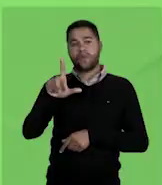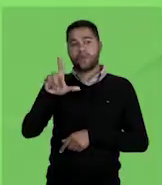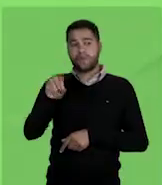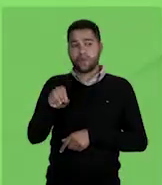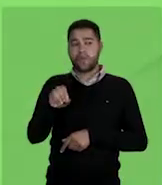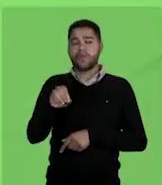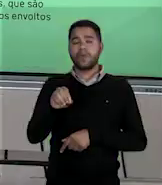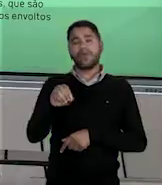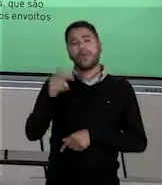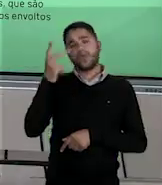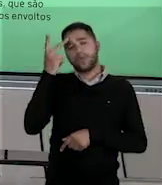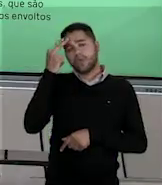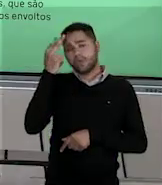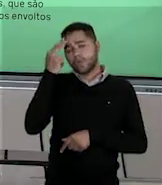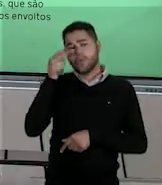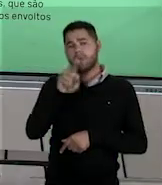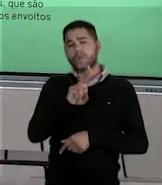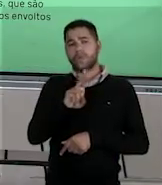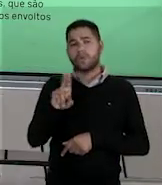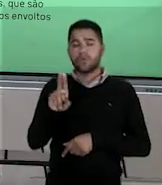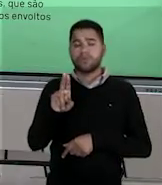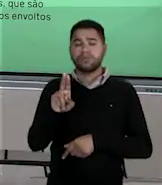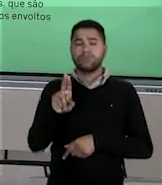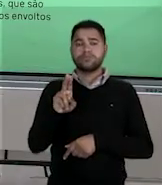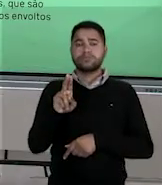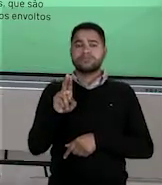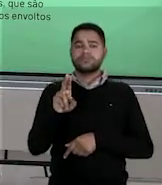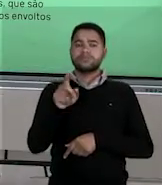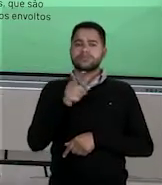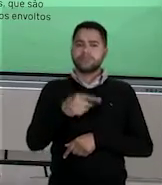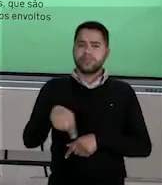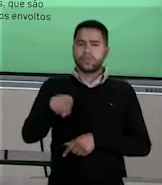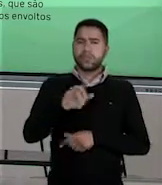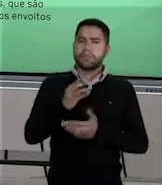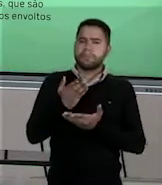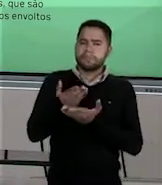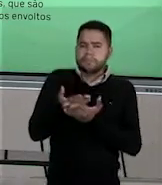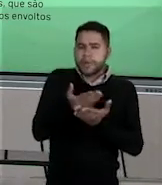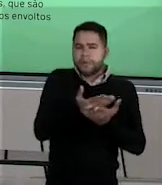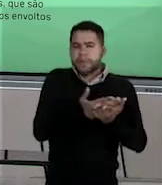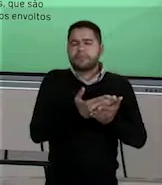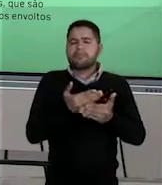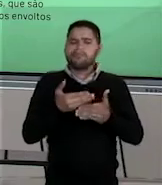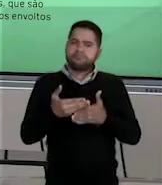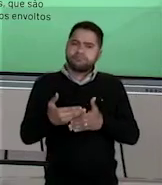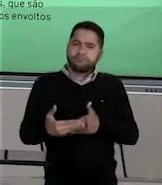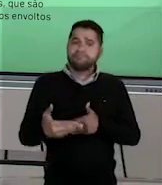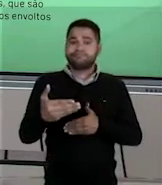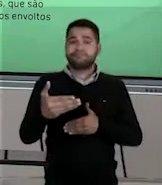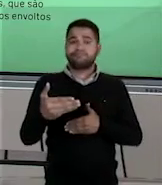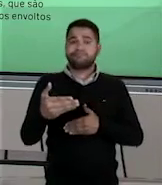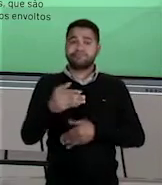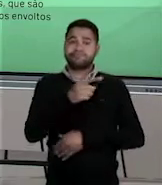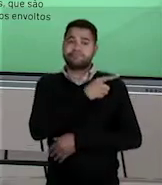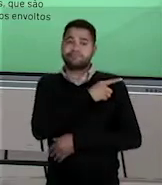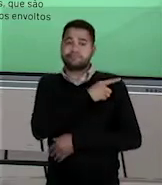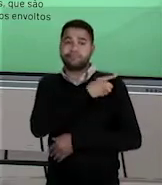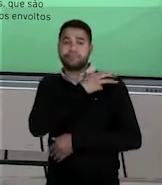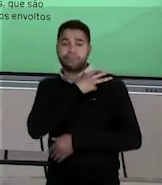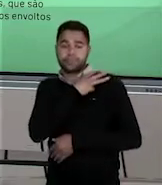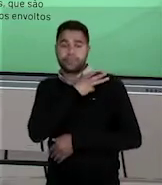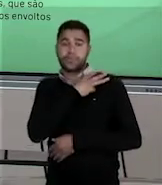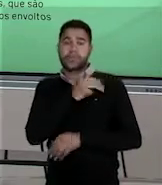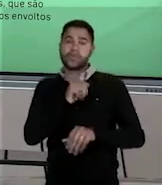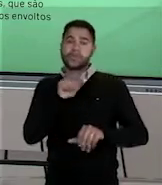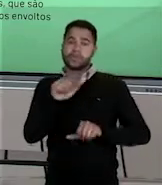ele mais comumente, mas quando vocês estiverem estudando mais adiante, lá no ensino médio, a gente